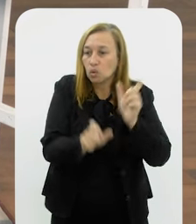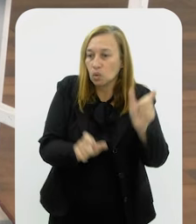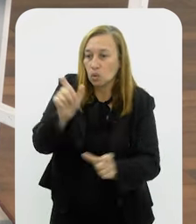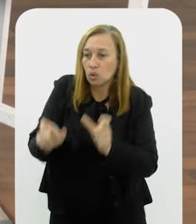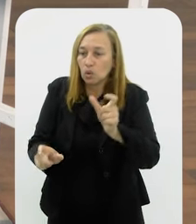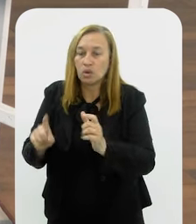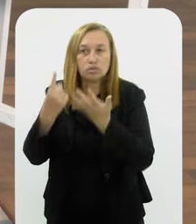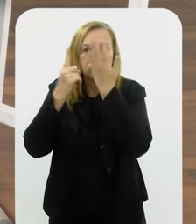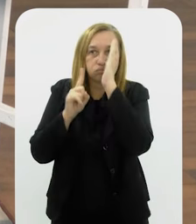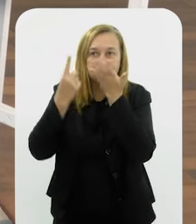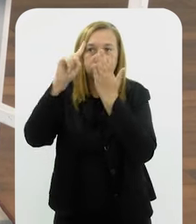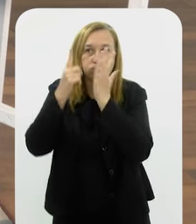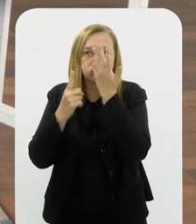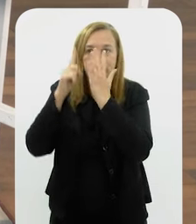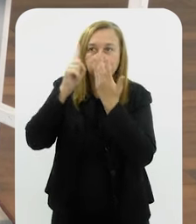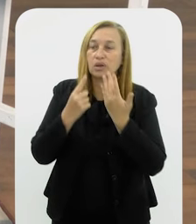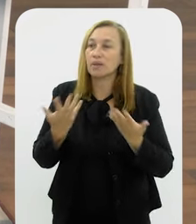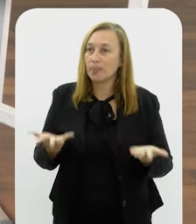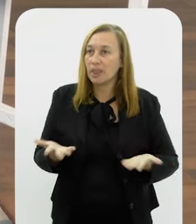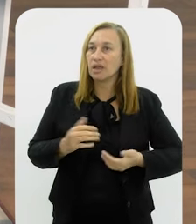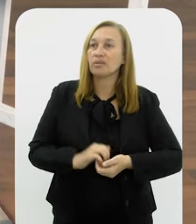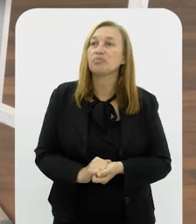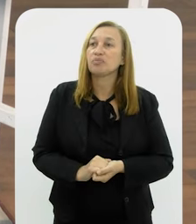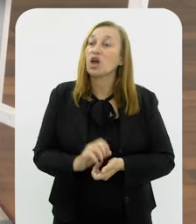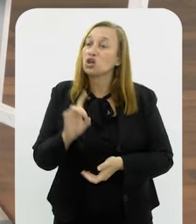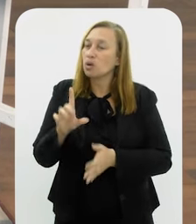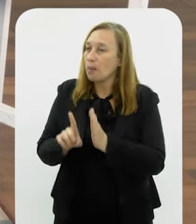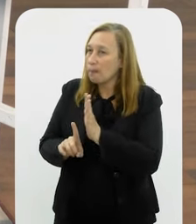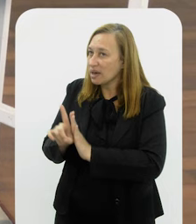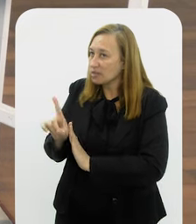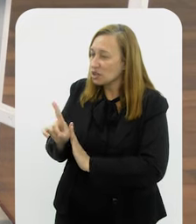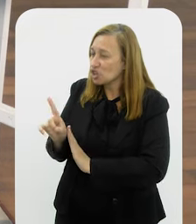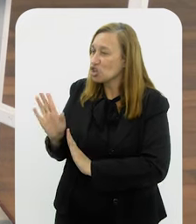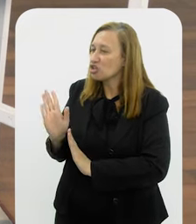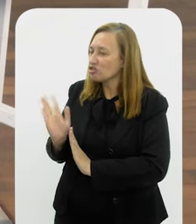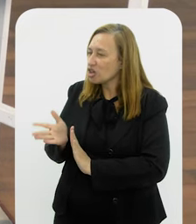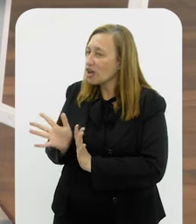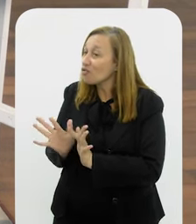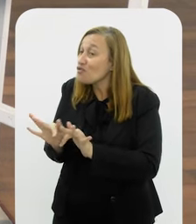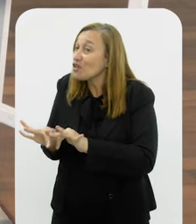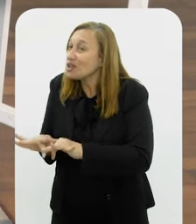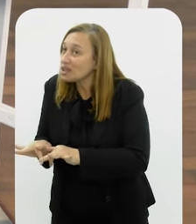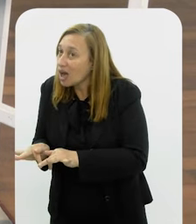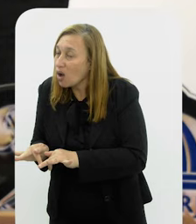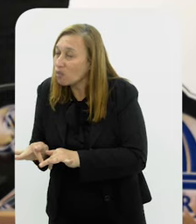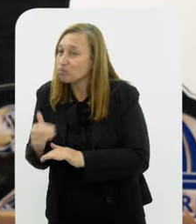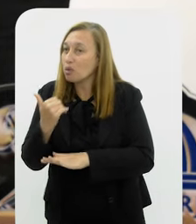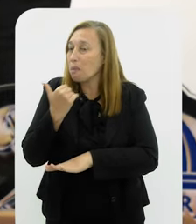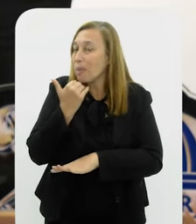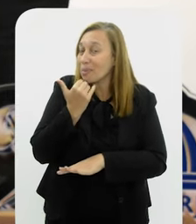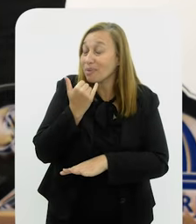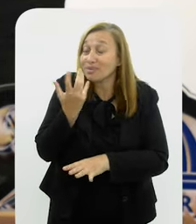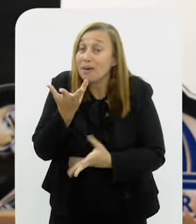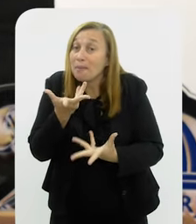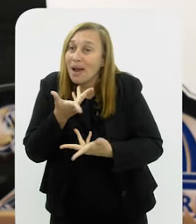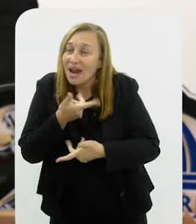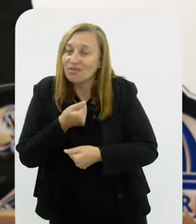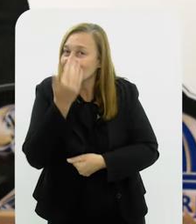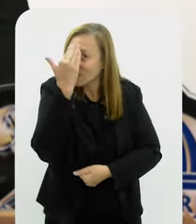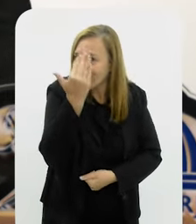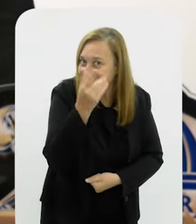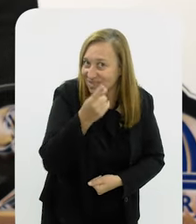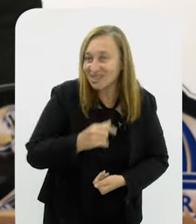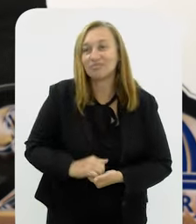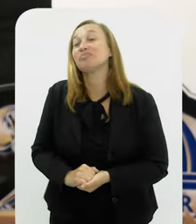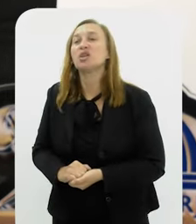nova iluminação. É um novo momento, né? Eu acho que eu vou fazer uma perguntinha, que a gente está já caminhando aqui para o final do nosso bate-papo, que está maravilhoso,